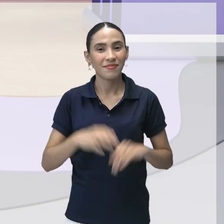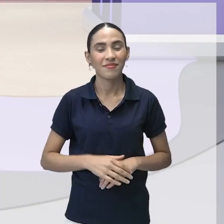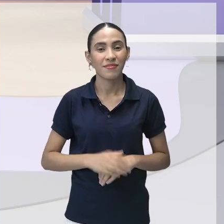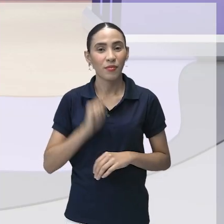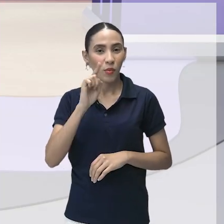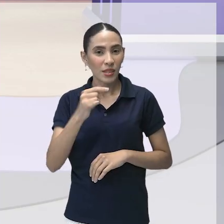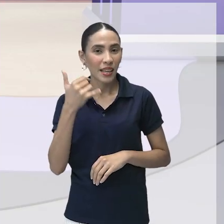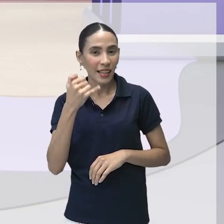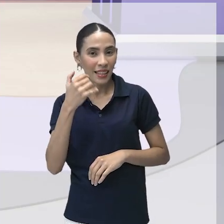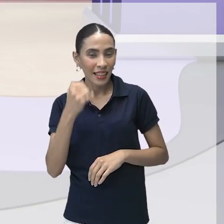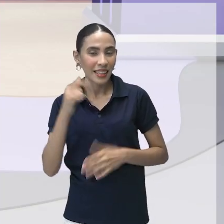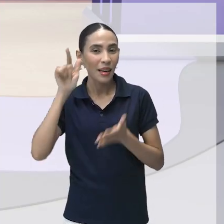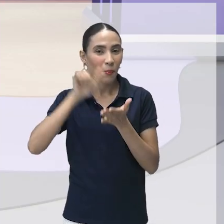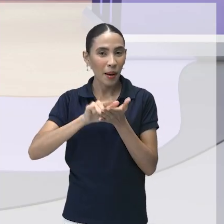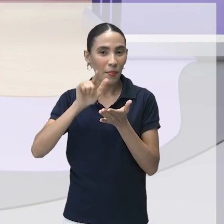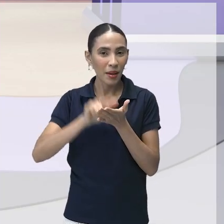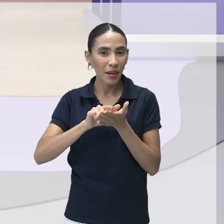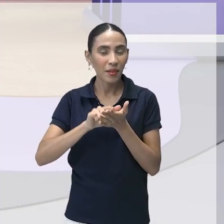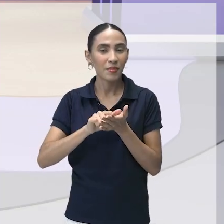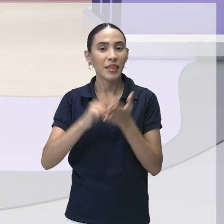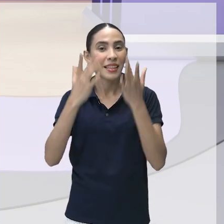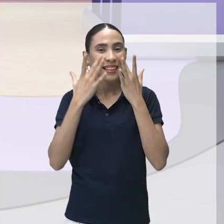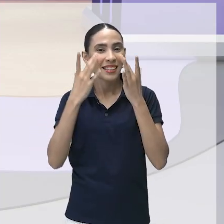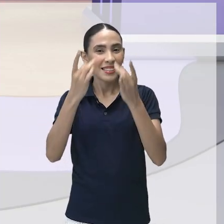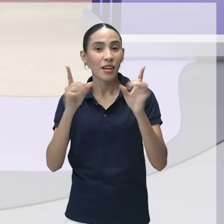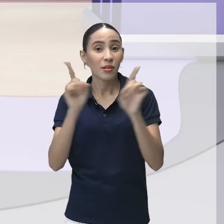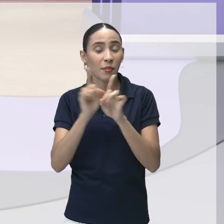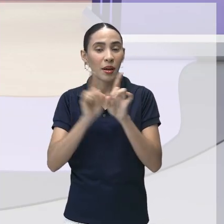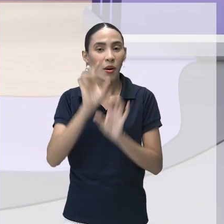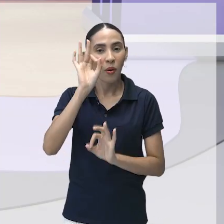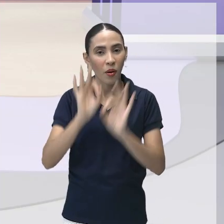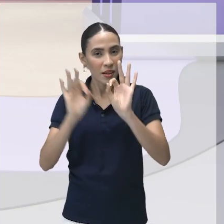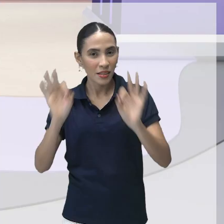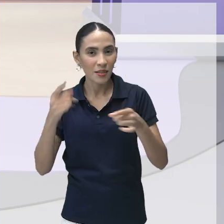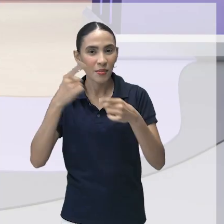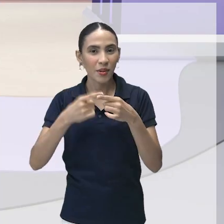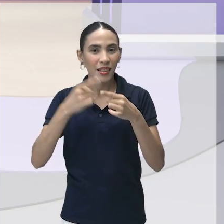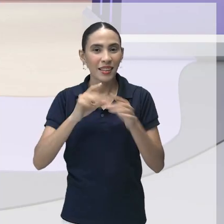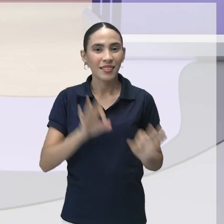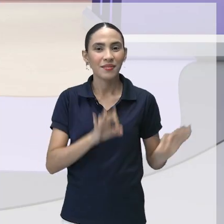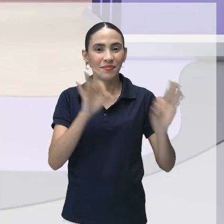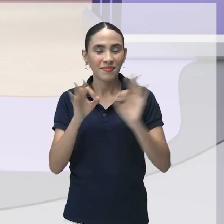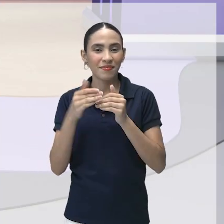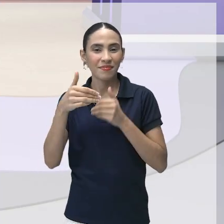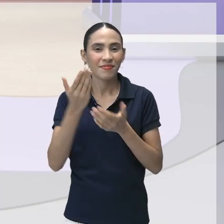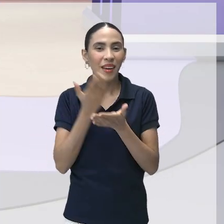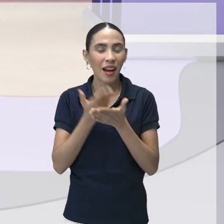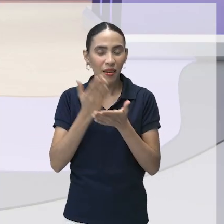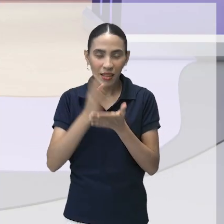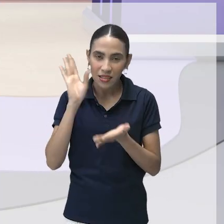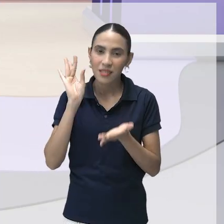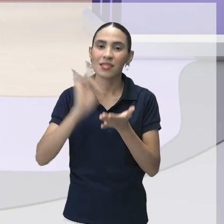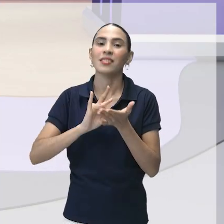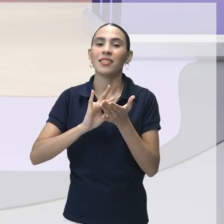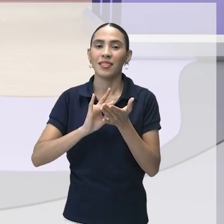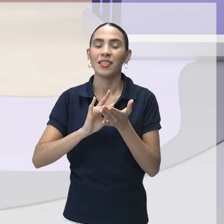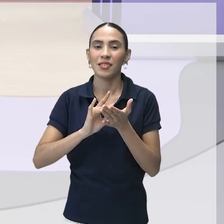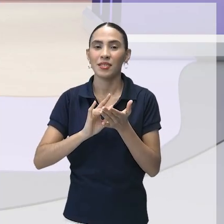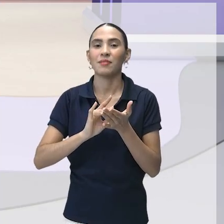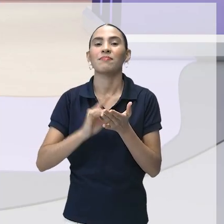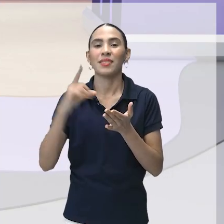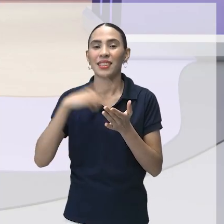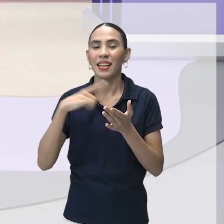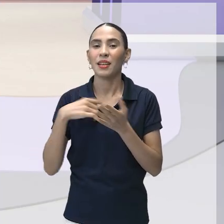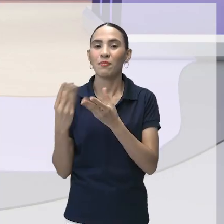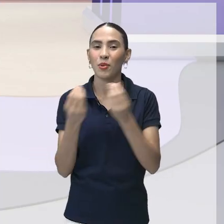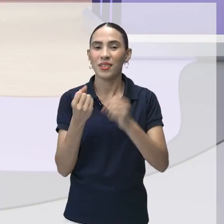pega caneta, papel e com muita atenção te prepara, porque a aula hoje, com certeza, prepara